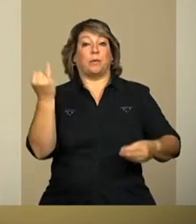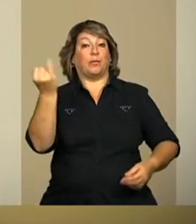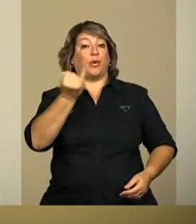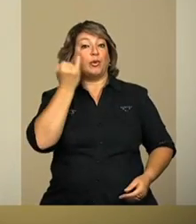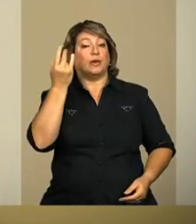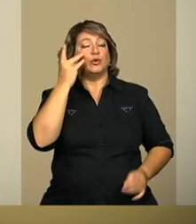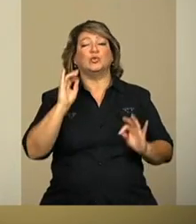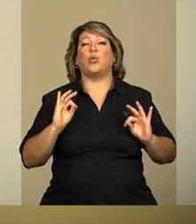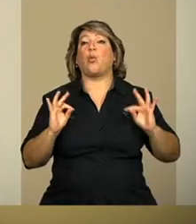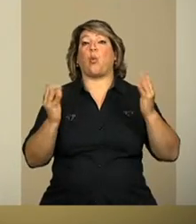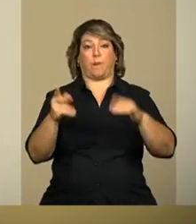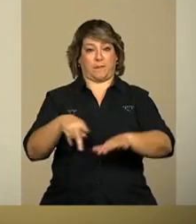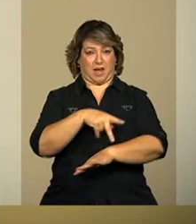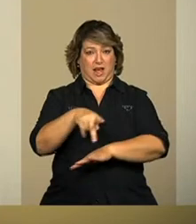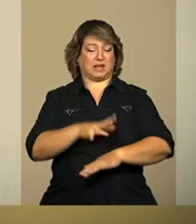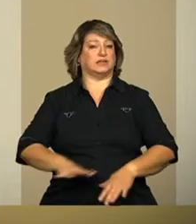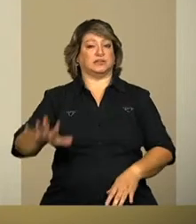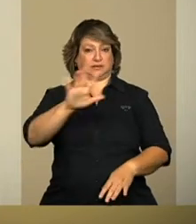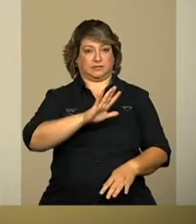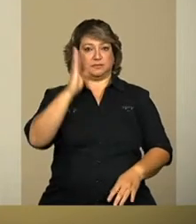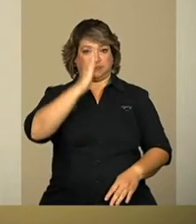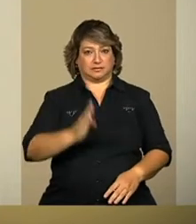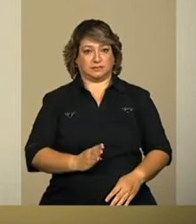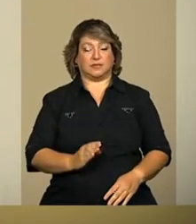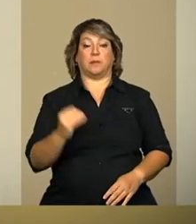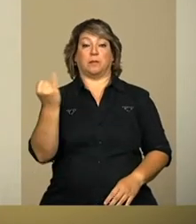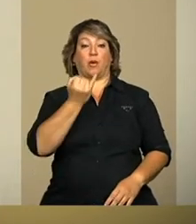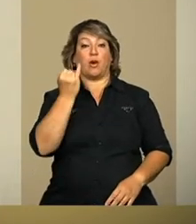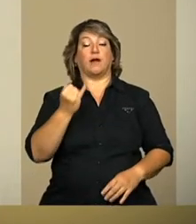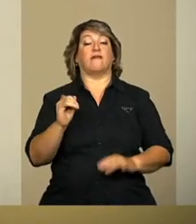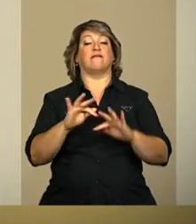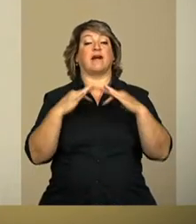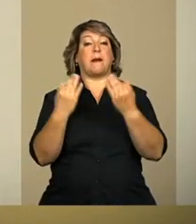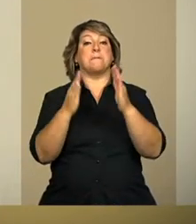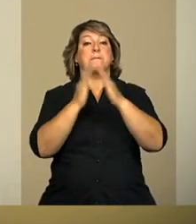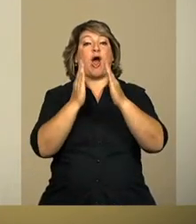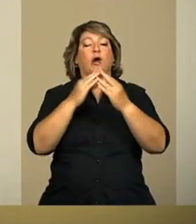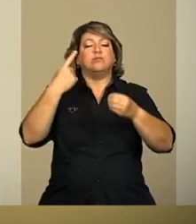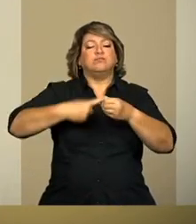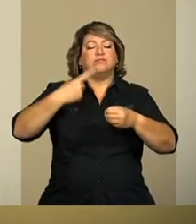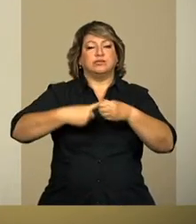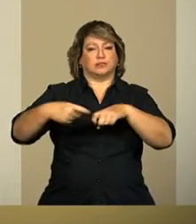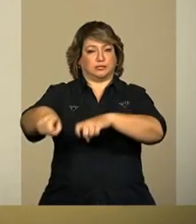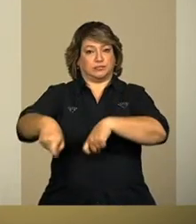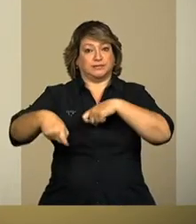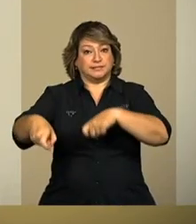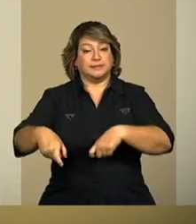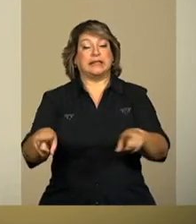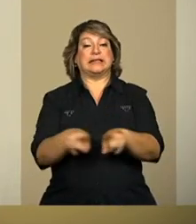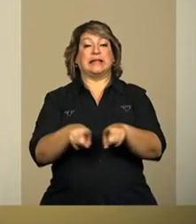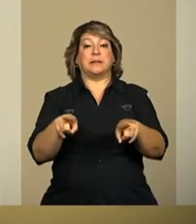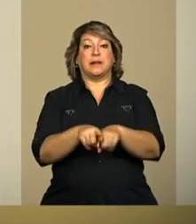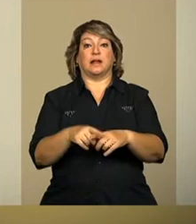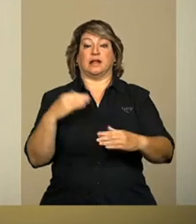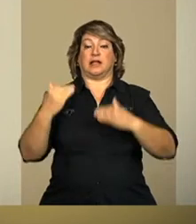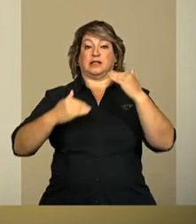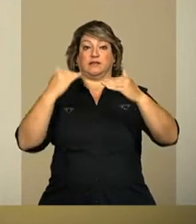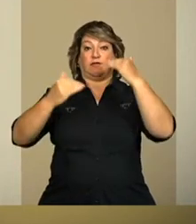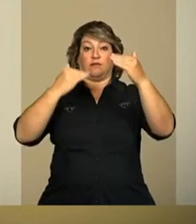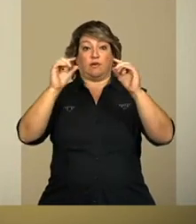para todo o nosso país é importante para as famílias que moram no campo é importante para o